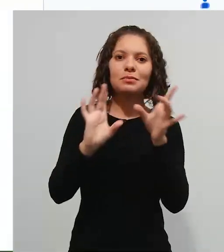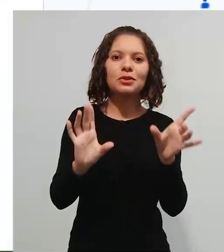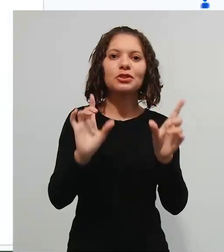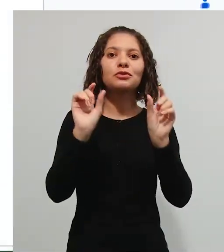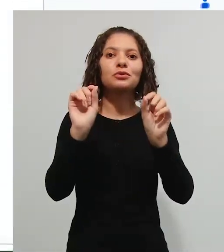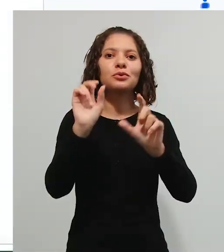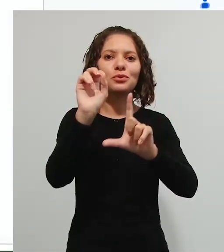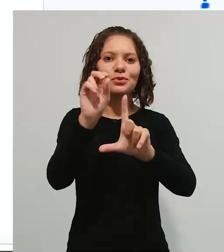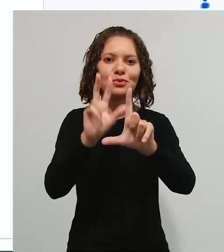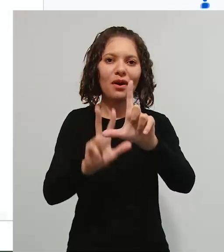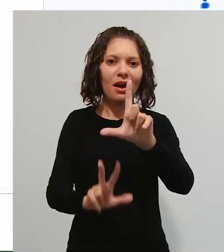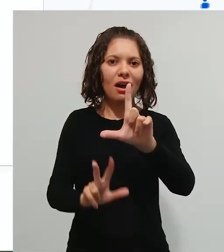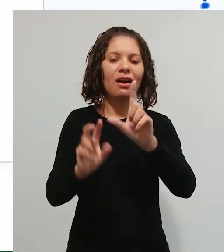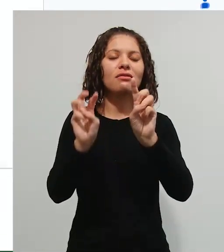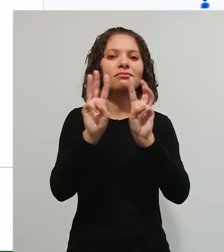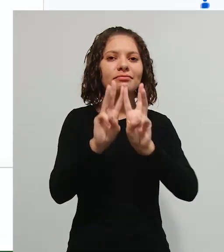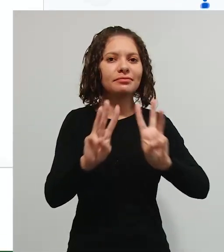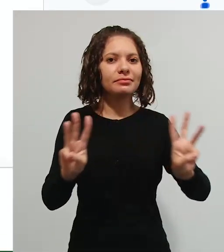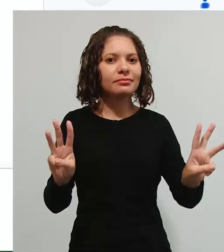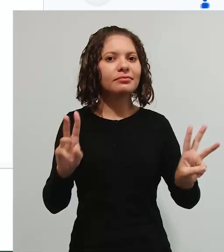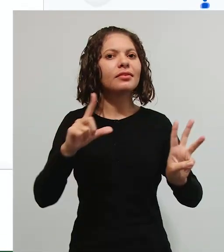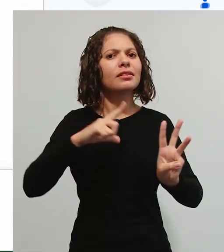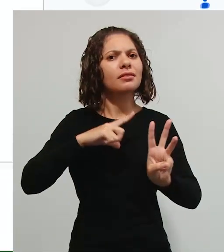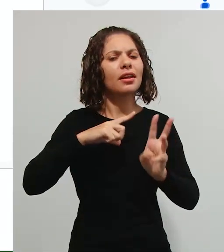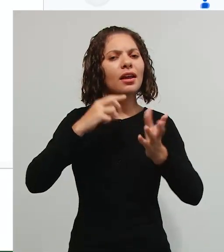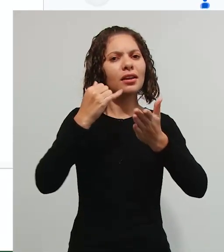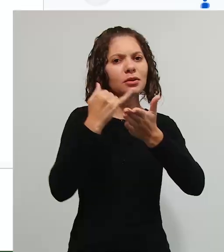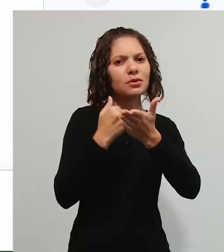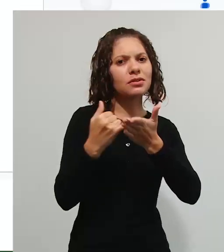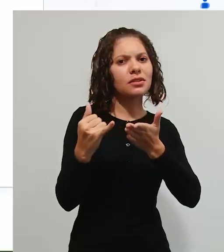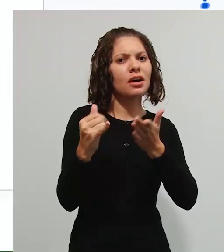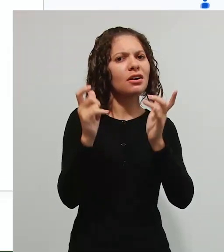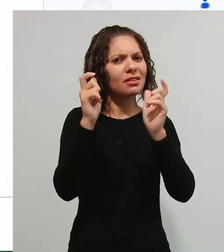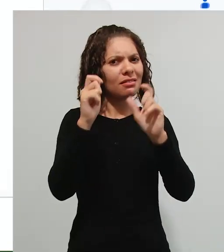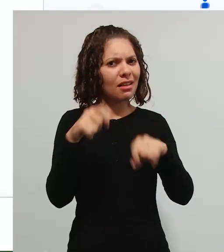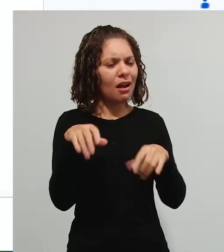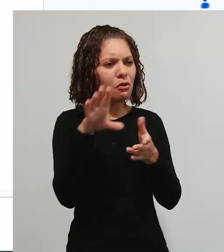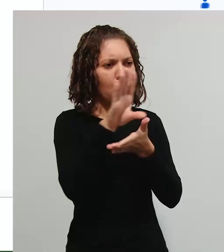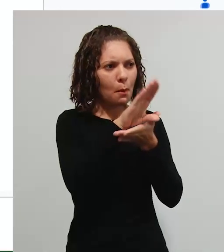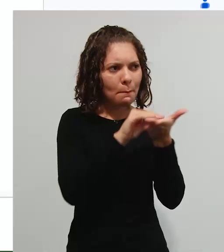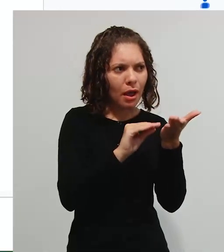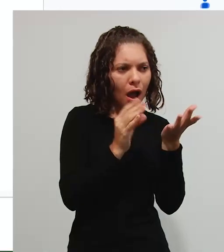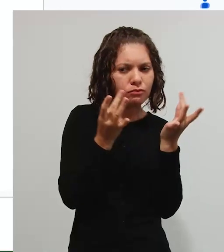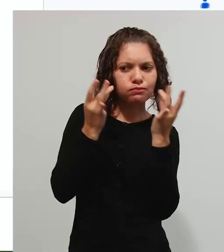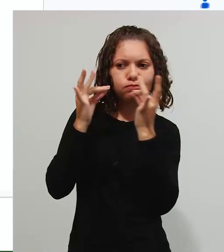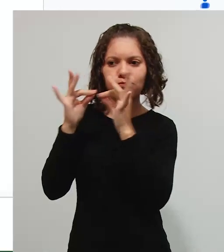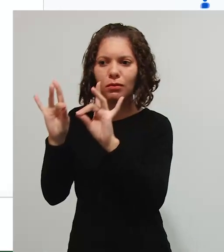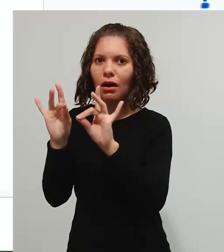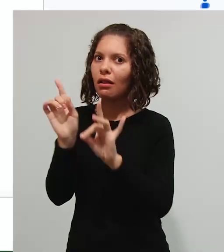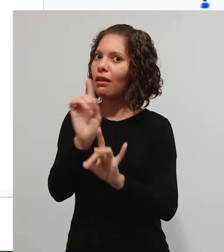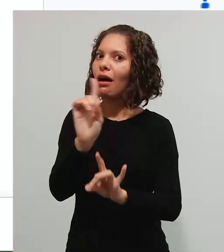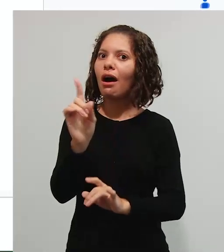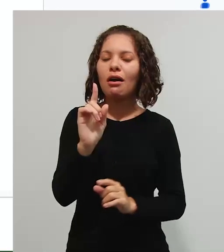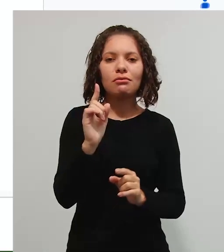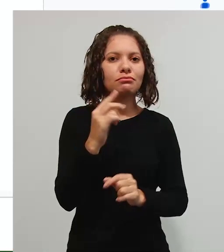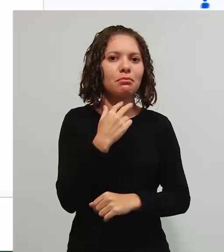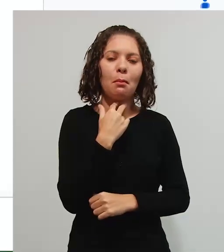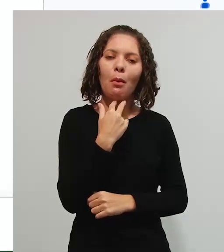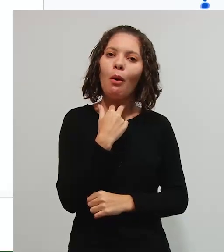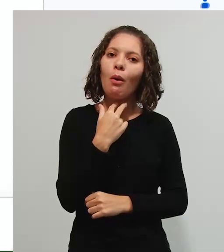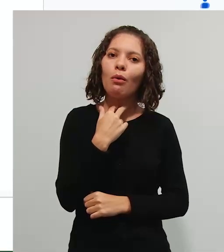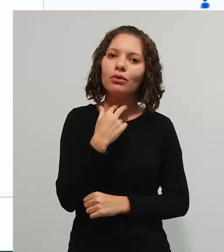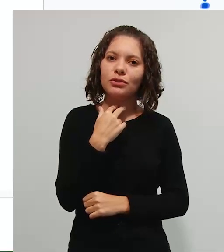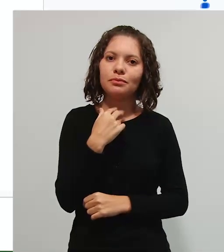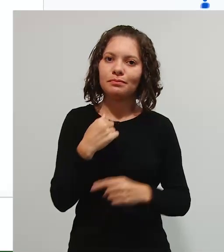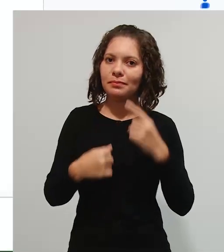uma introdução. Vou copiar daí, professora. Negativo. Esse texto aqui é o texto editado pelos professores. Você tem que fazer o